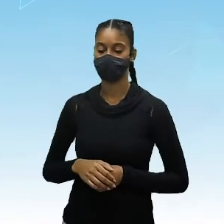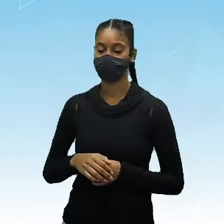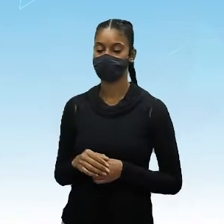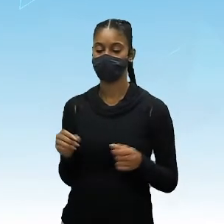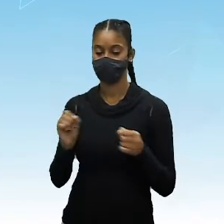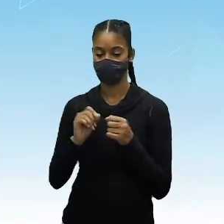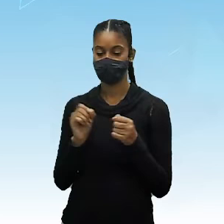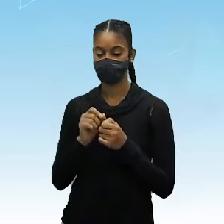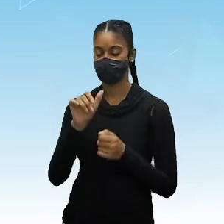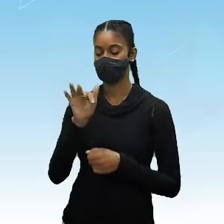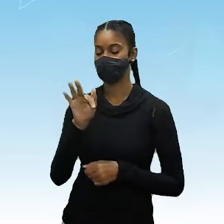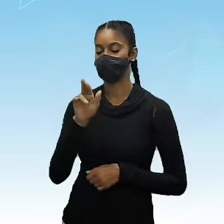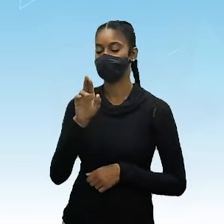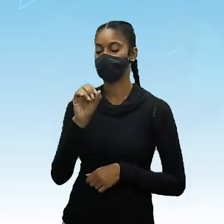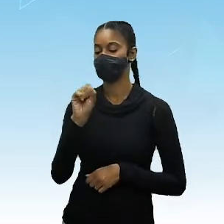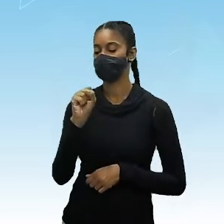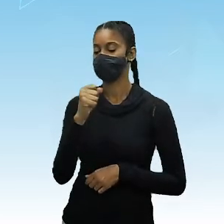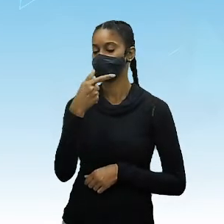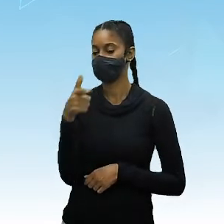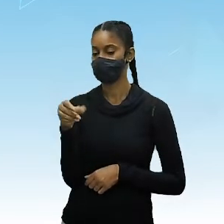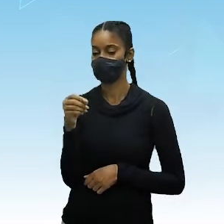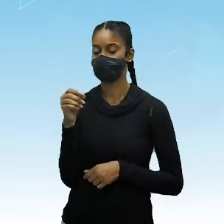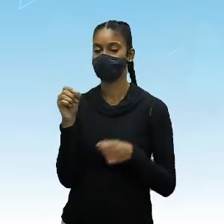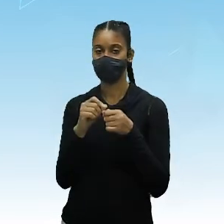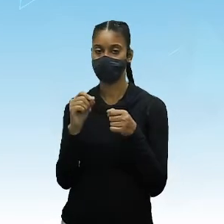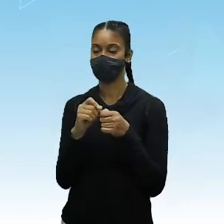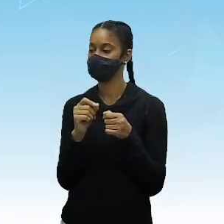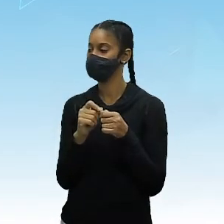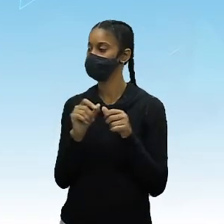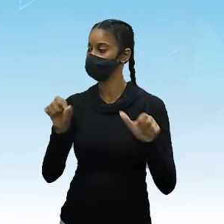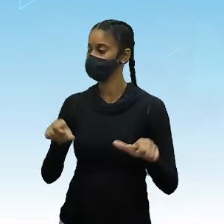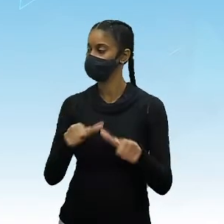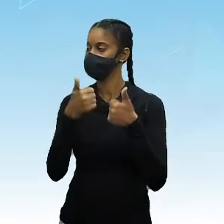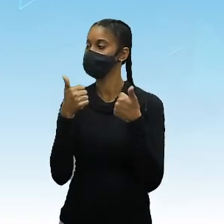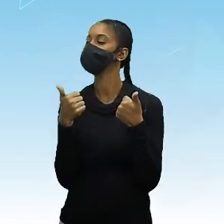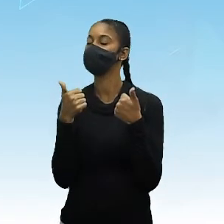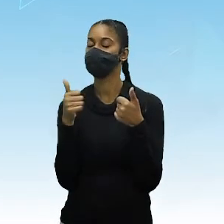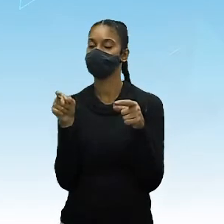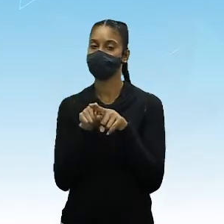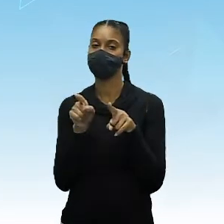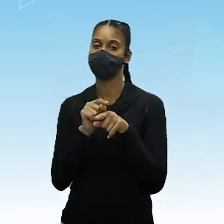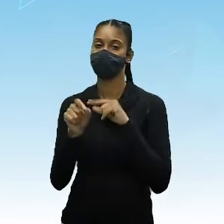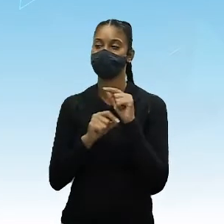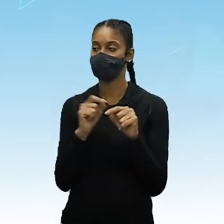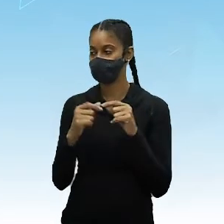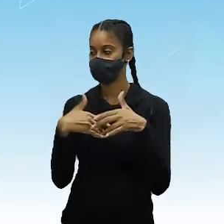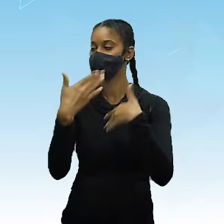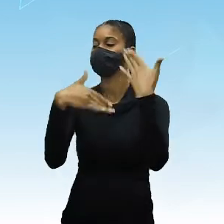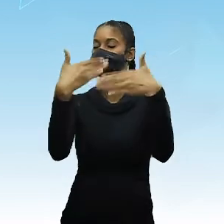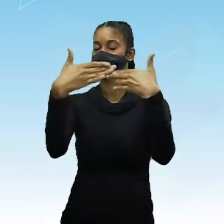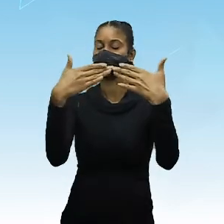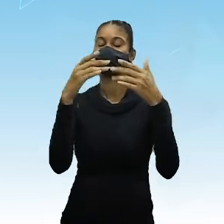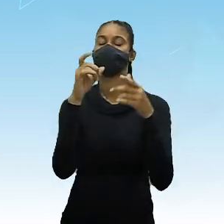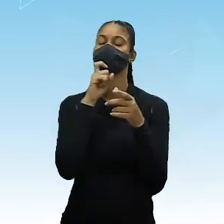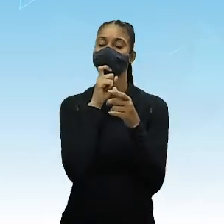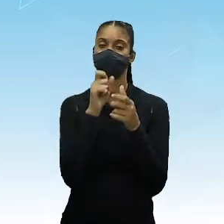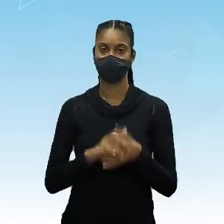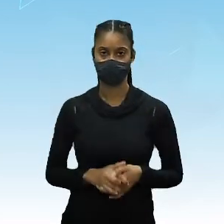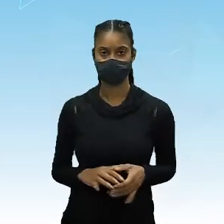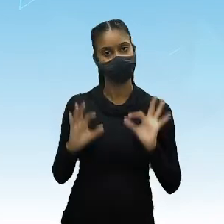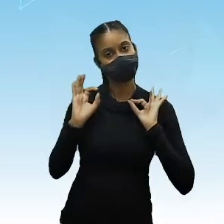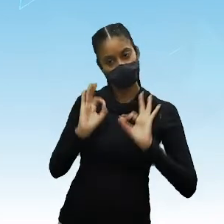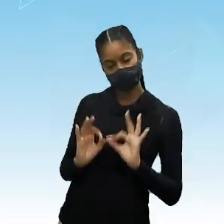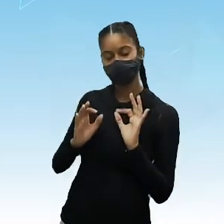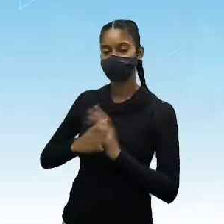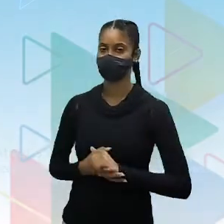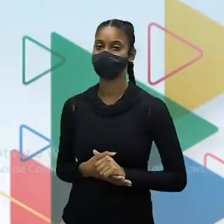a fusão, o derretimento do gelo e, consequentemente, melhoro a eficiência no processo de resfriamento, tá? Então,